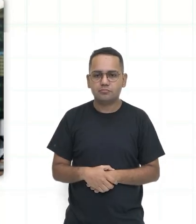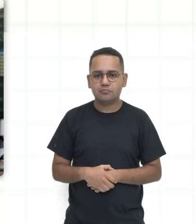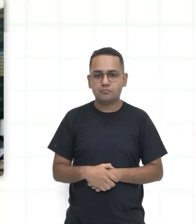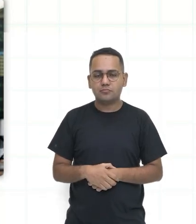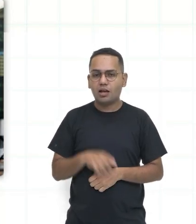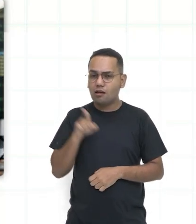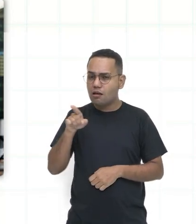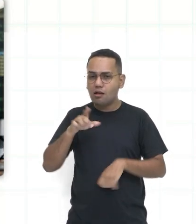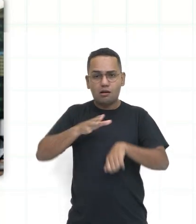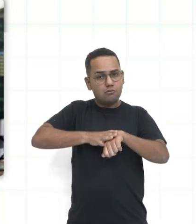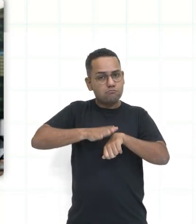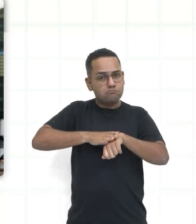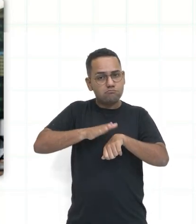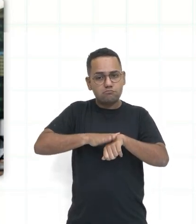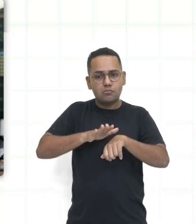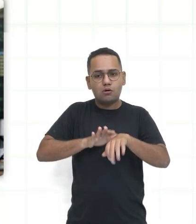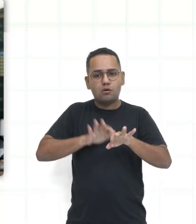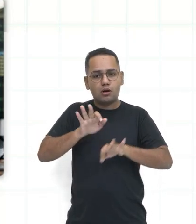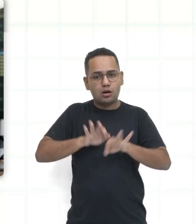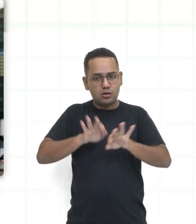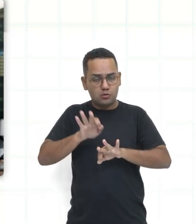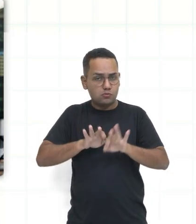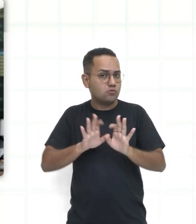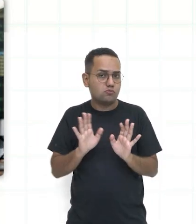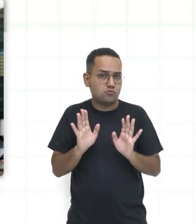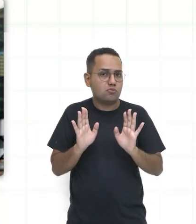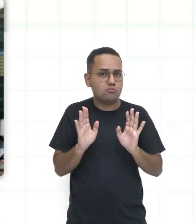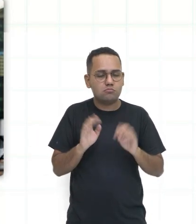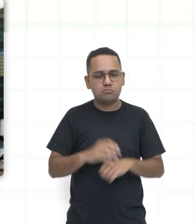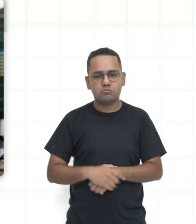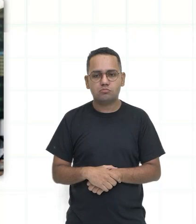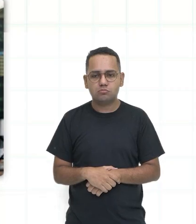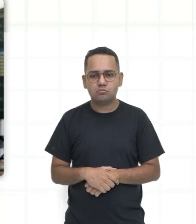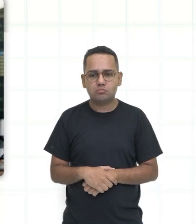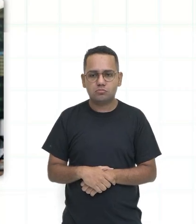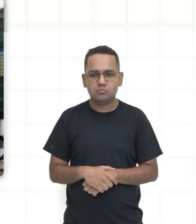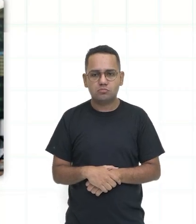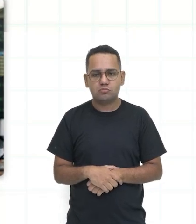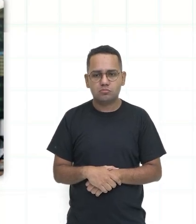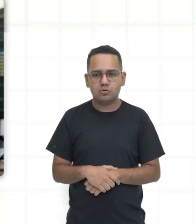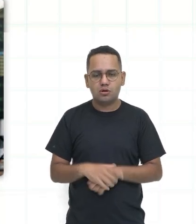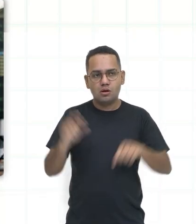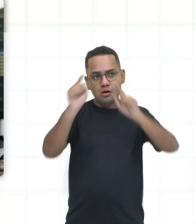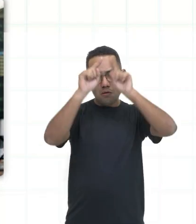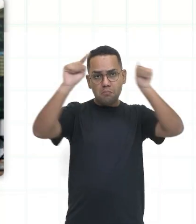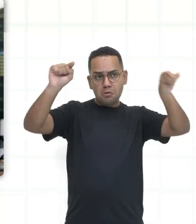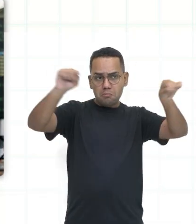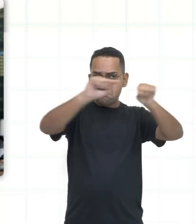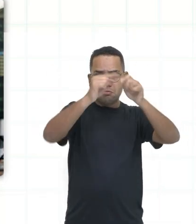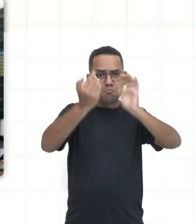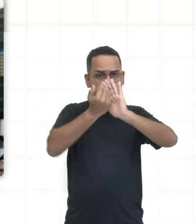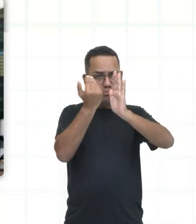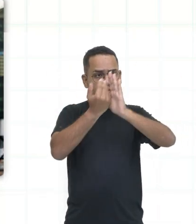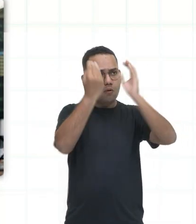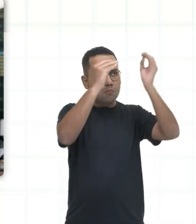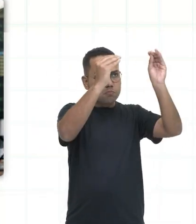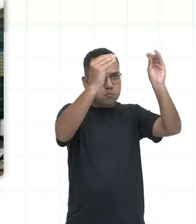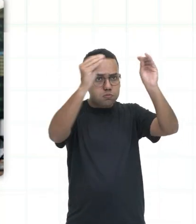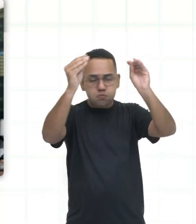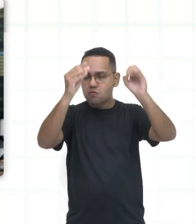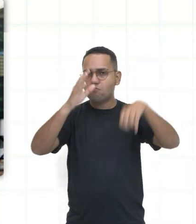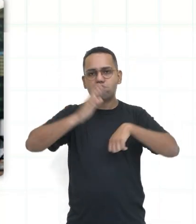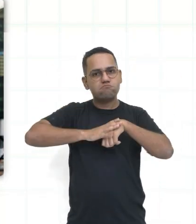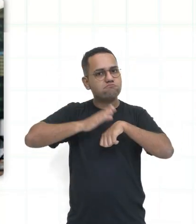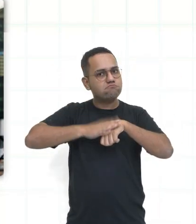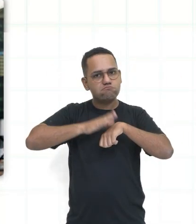construiu todo o seu... Eu vou utilizar aqui a expressão estante de livros, tá? Por ele mesmo, né? Quer dizer, sozinho. Ele fez